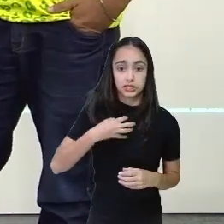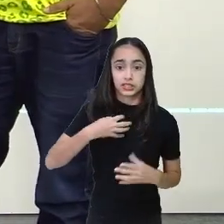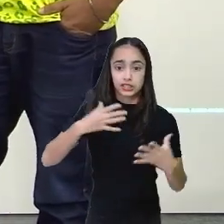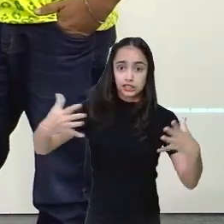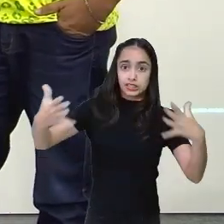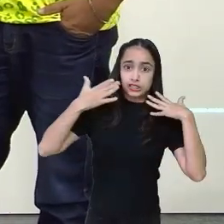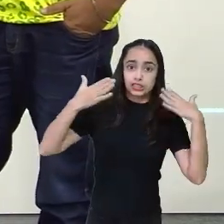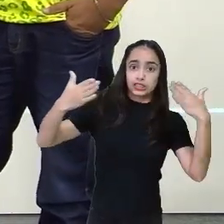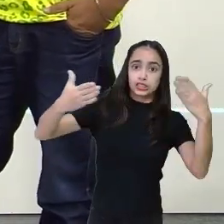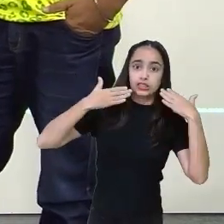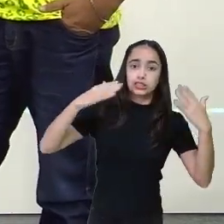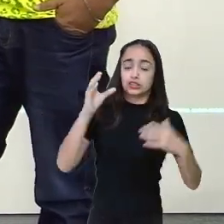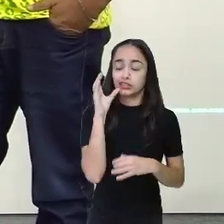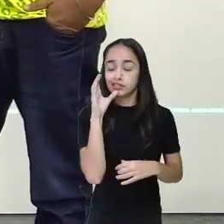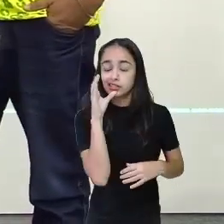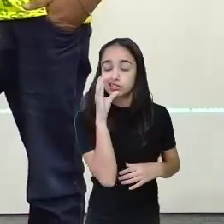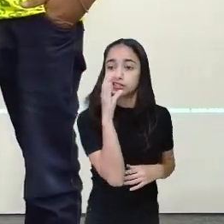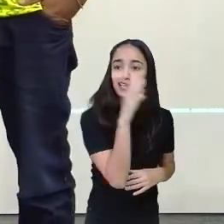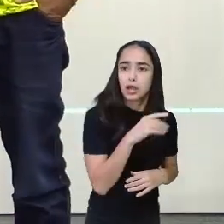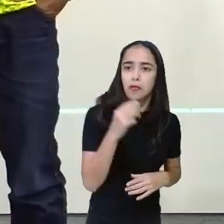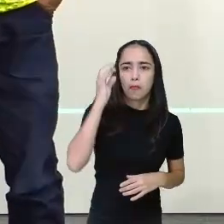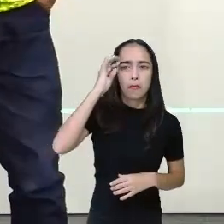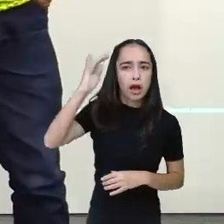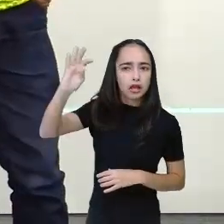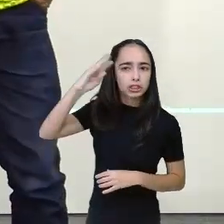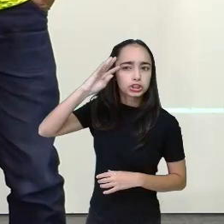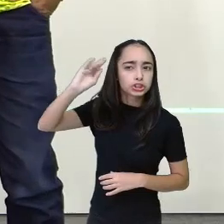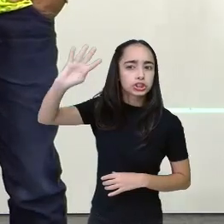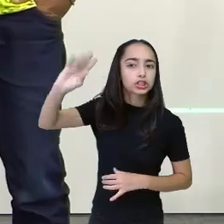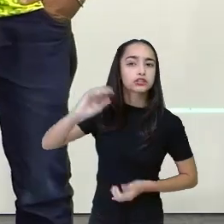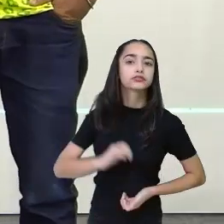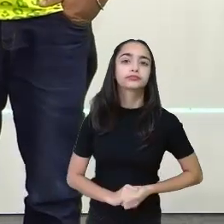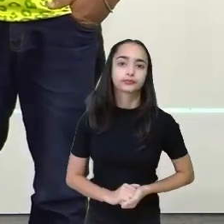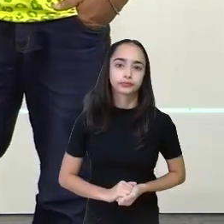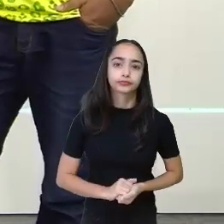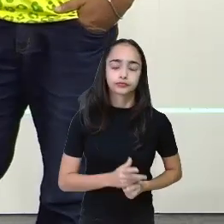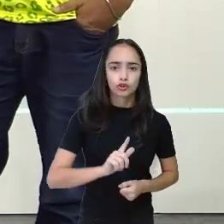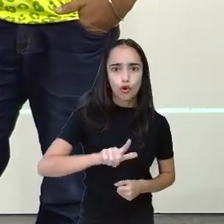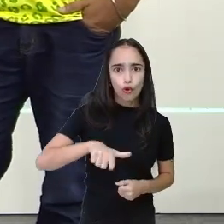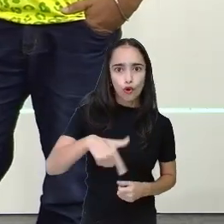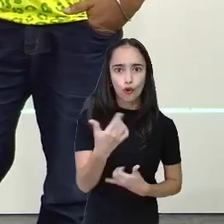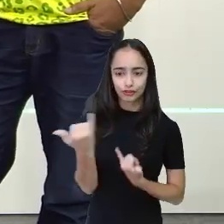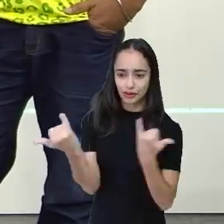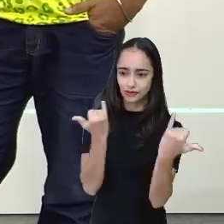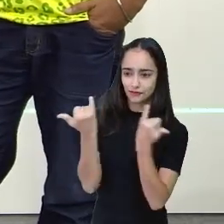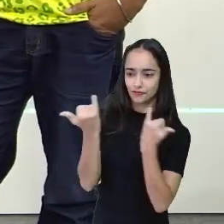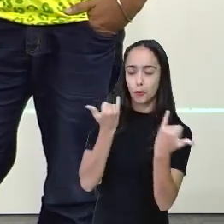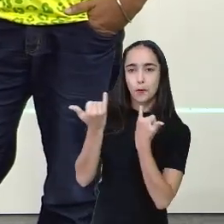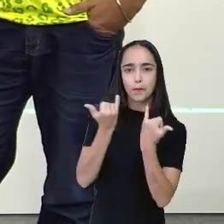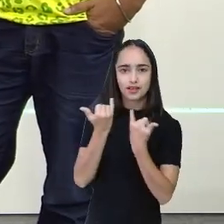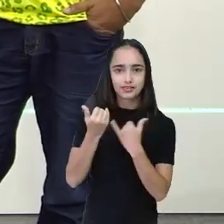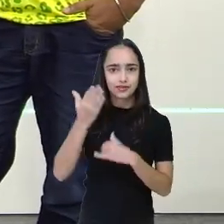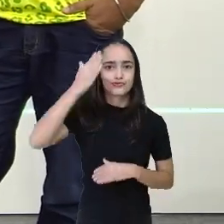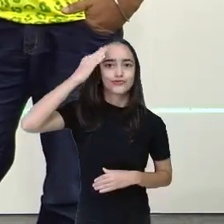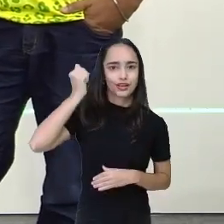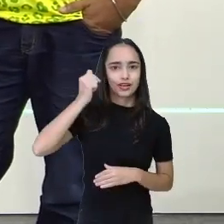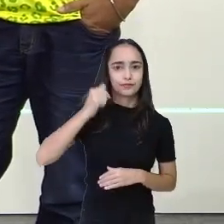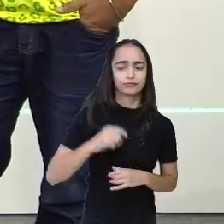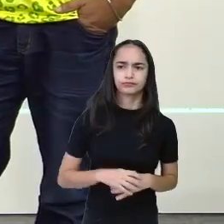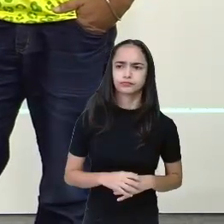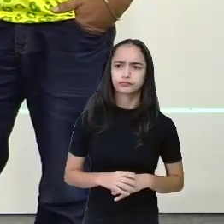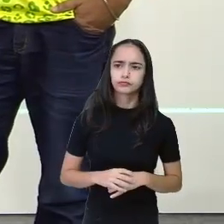gente. Pedalar aí com os 40, É. 50 graus, hein, professora Uma Cátia? outra informação que eu soube Isso também, mesmo. pesquisando essa aula, as